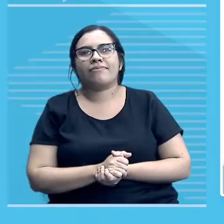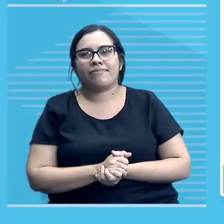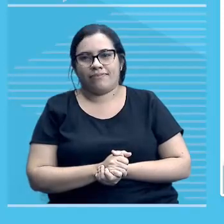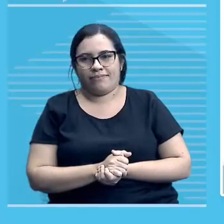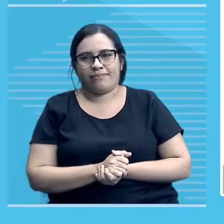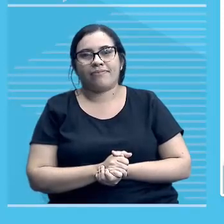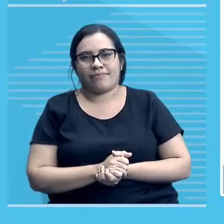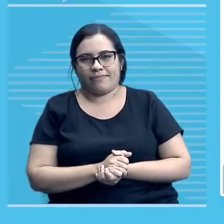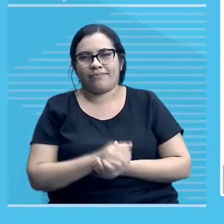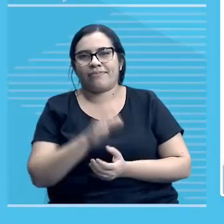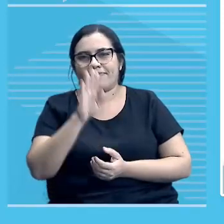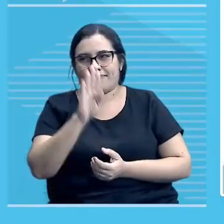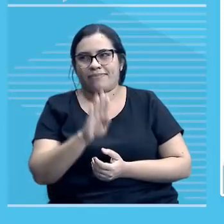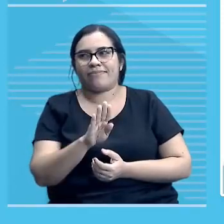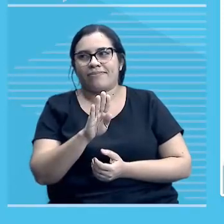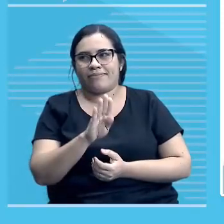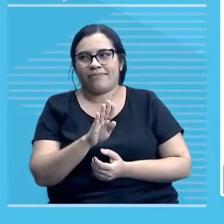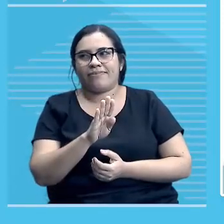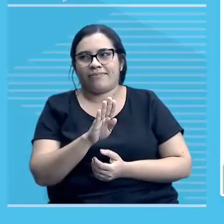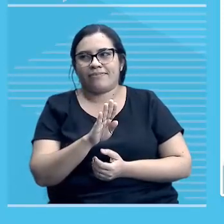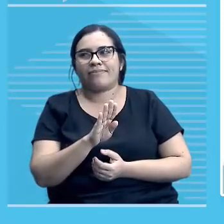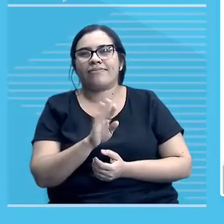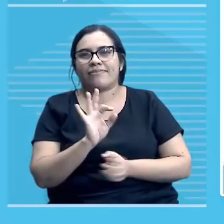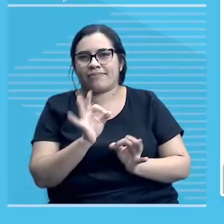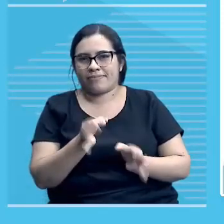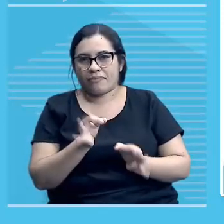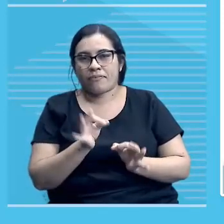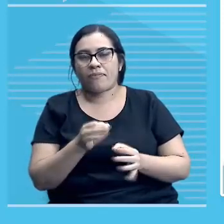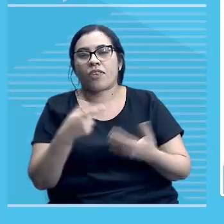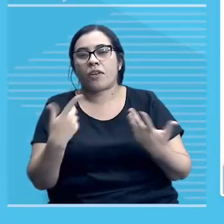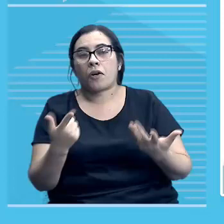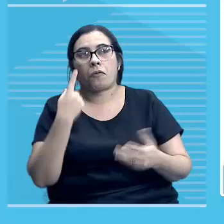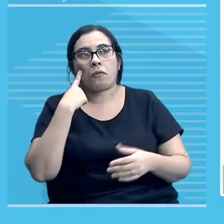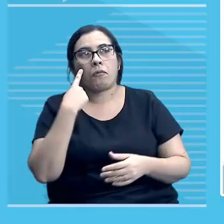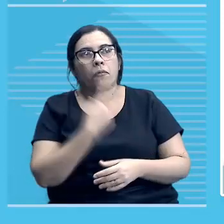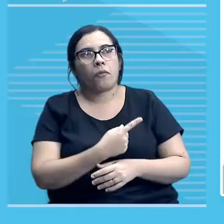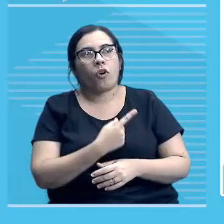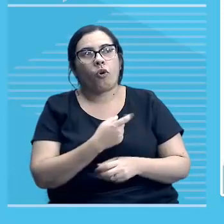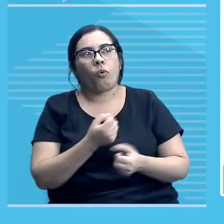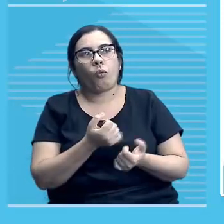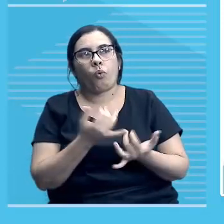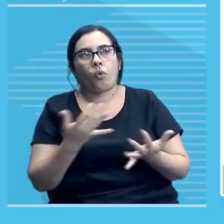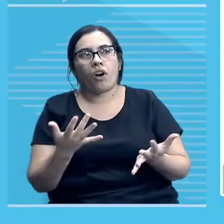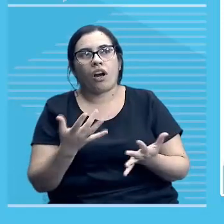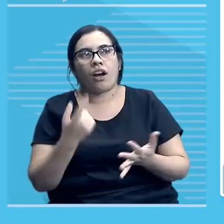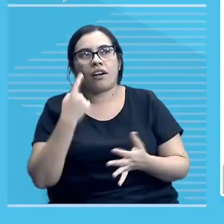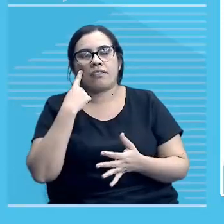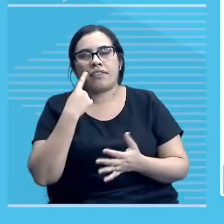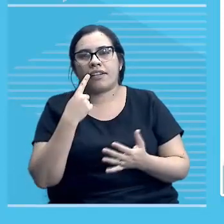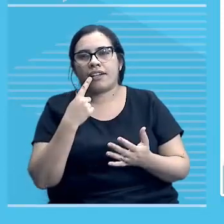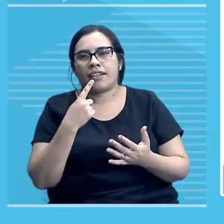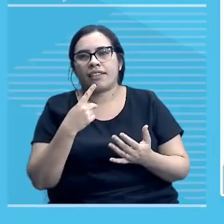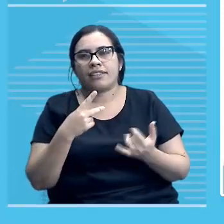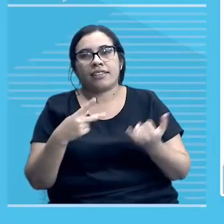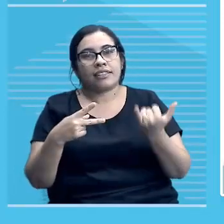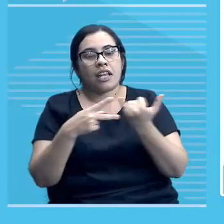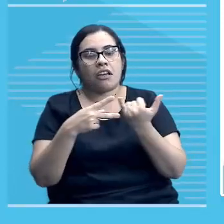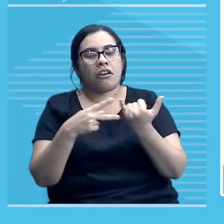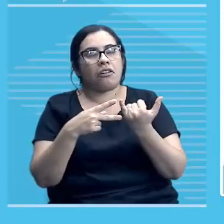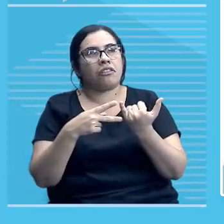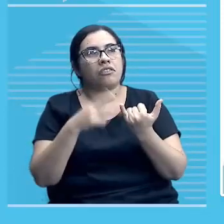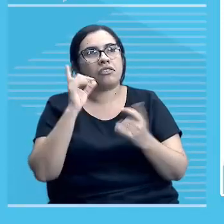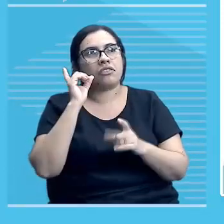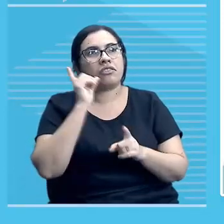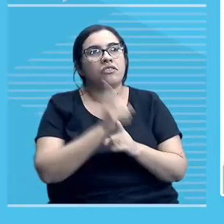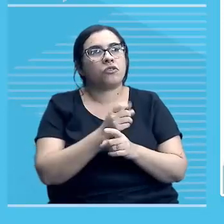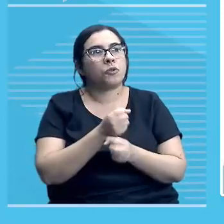Vamos aqui para a letra B. Já identificamos os coeficientes, bora lá para o delta. Bora logo direto,